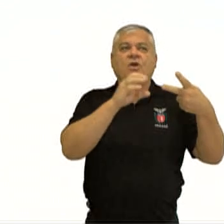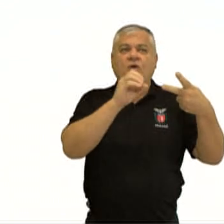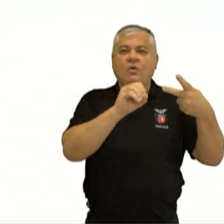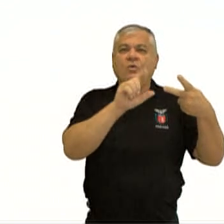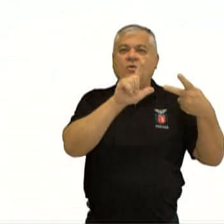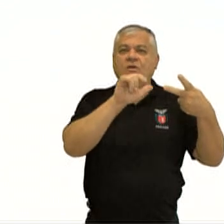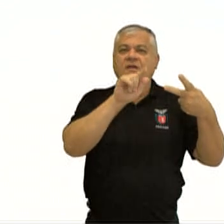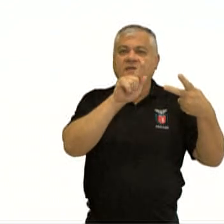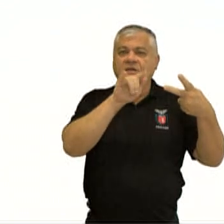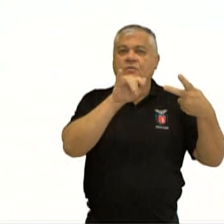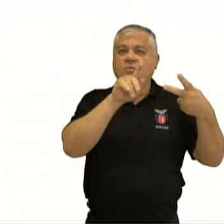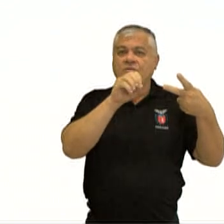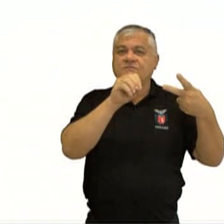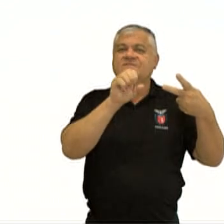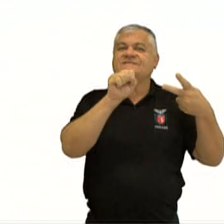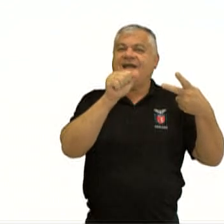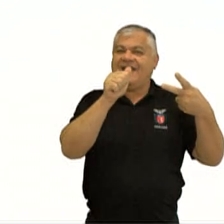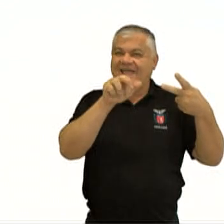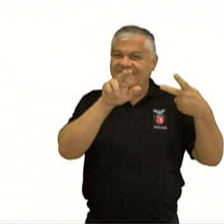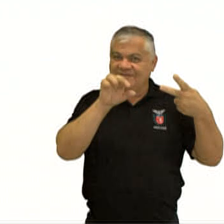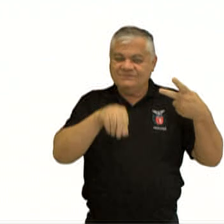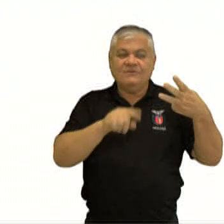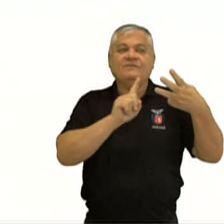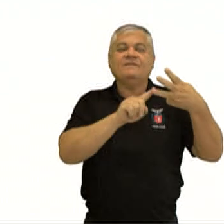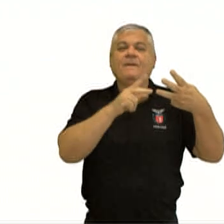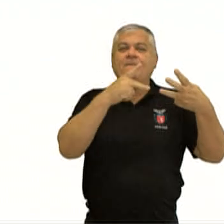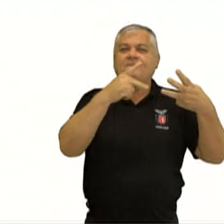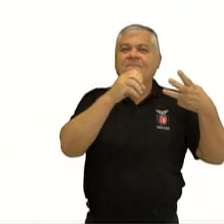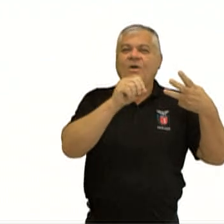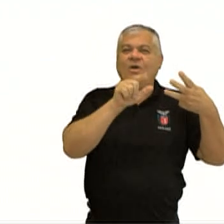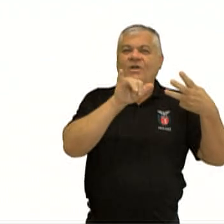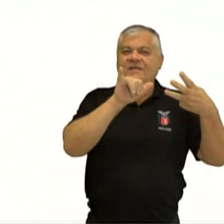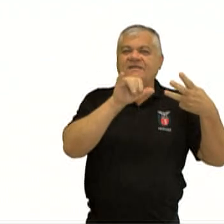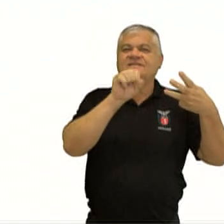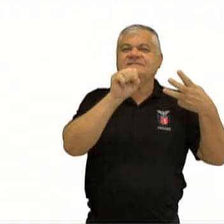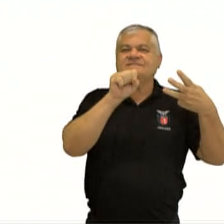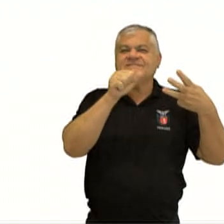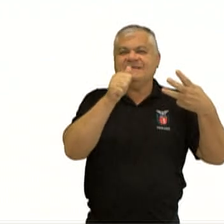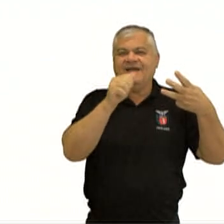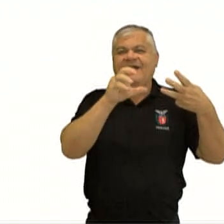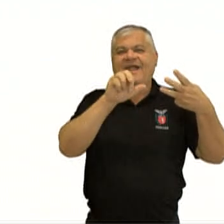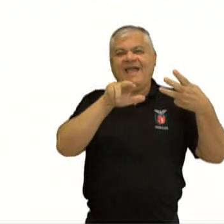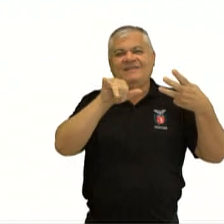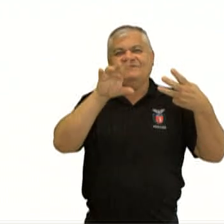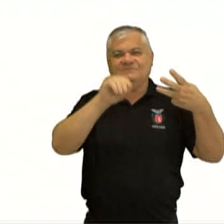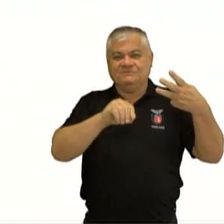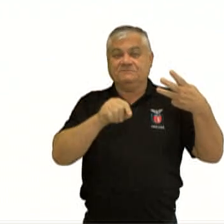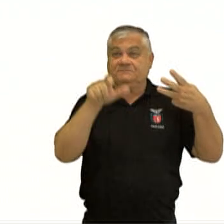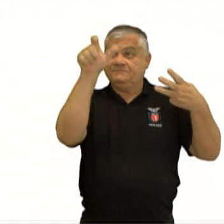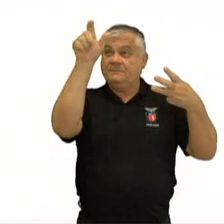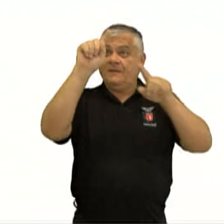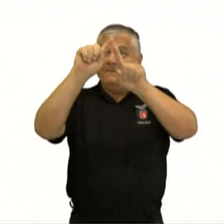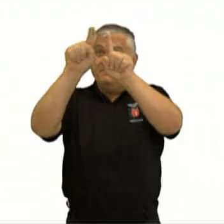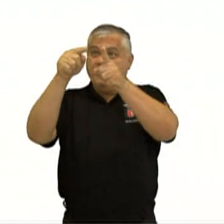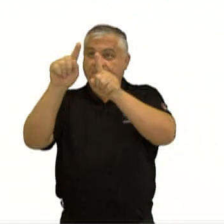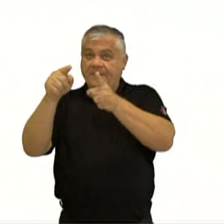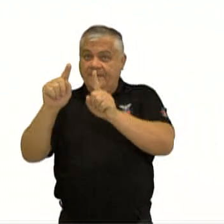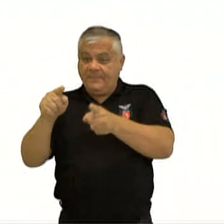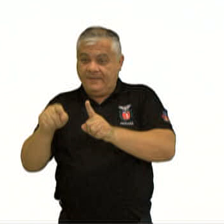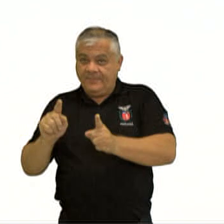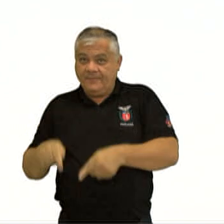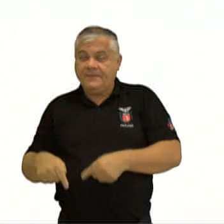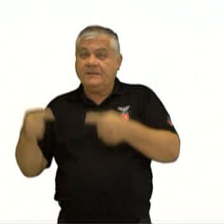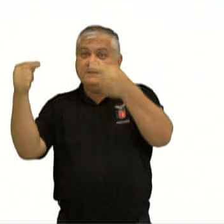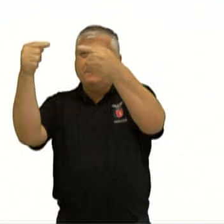2, oligossacarídeo e o 3, o polissacarídeo. Três grupos. E na coluna 2, nós temos sacarose,